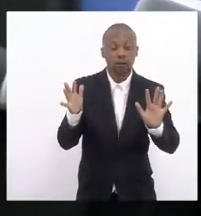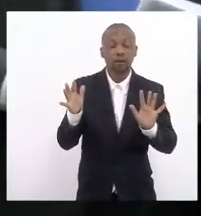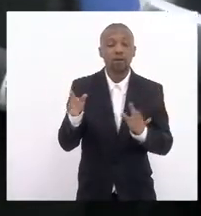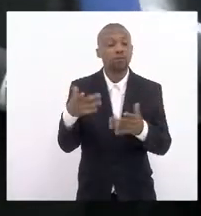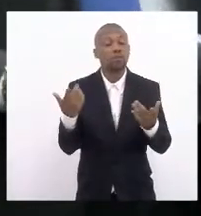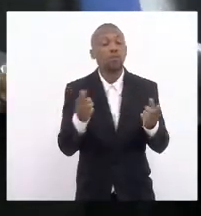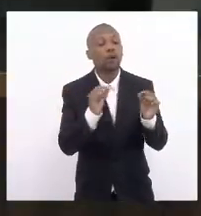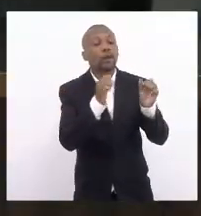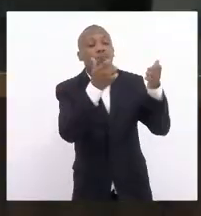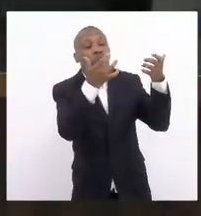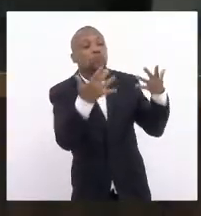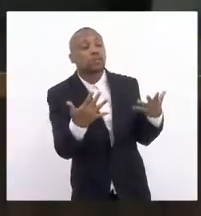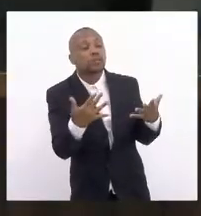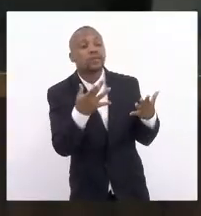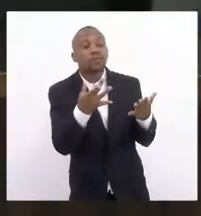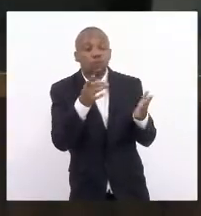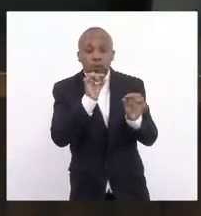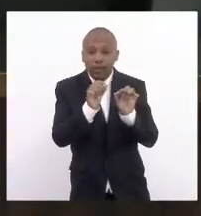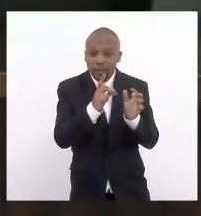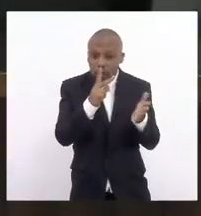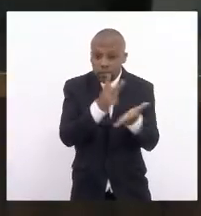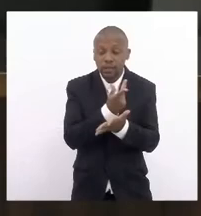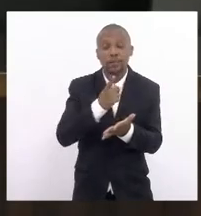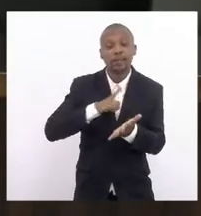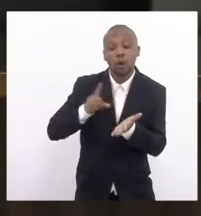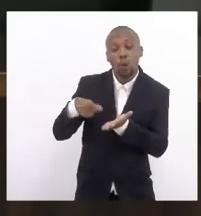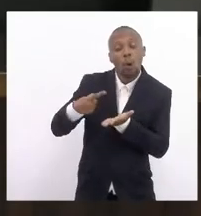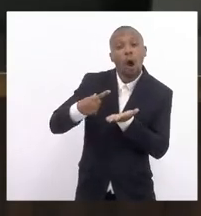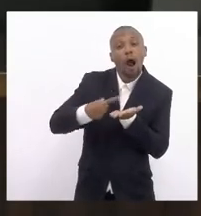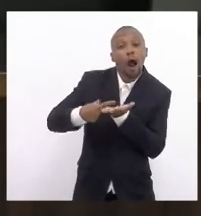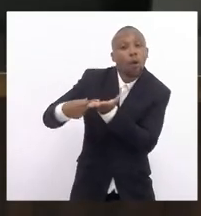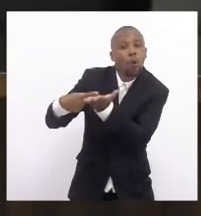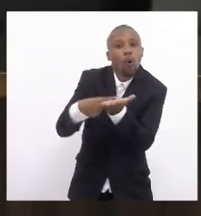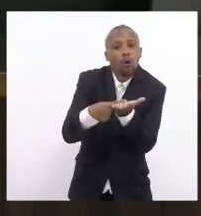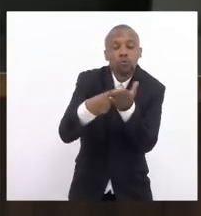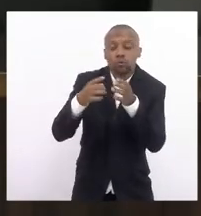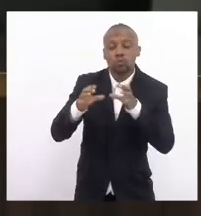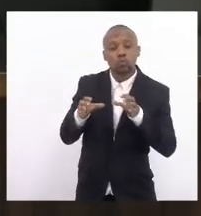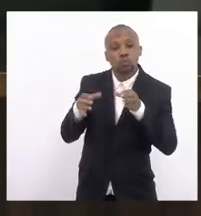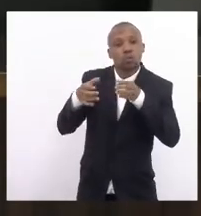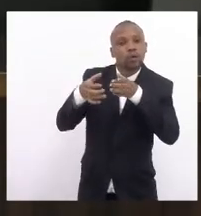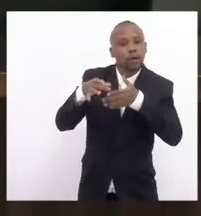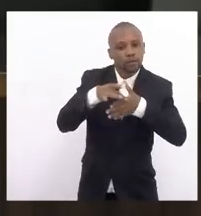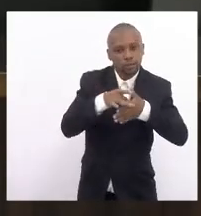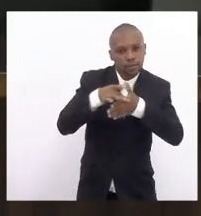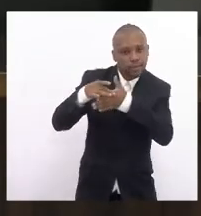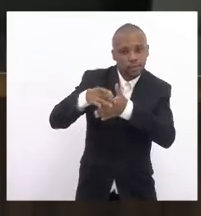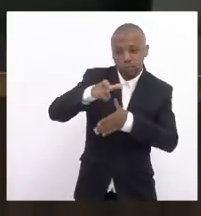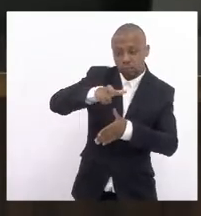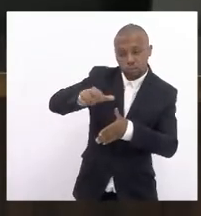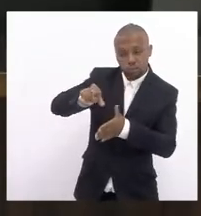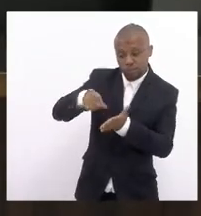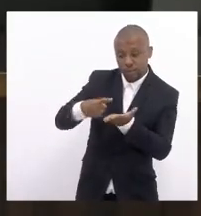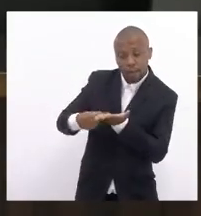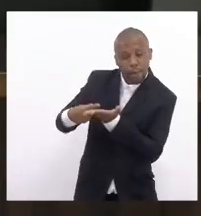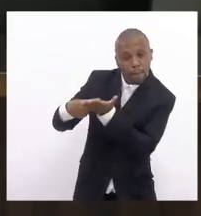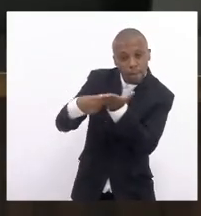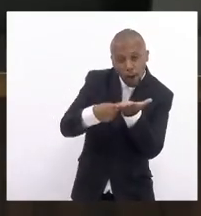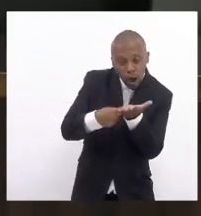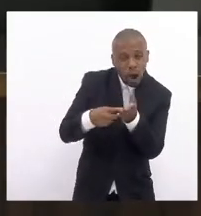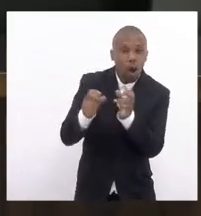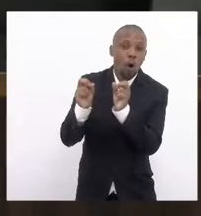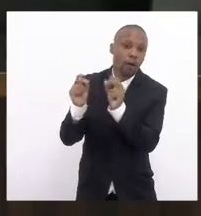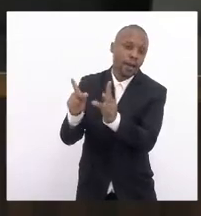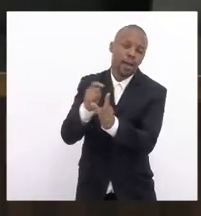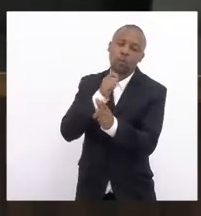que é fato? Tem um acordo no Colégio de Líderes, logicamente. Você acordou no Colégio de Líderes, sem problema. O